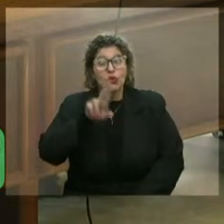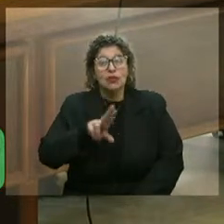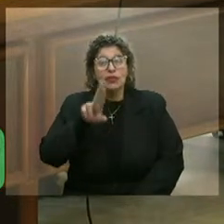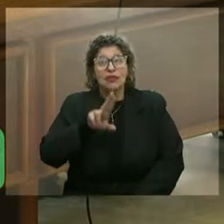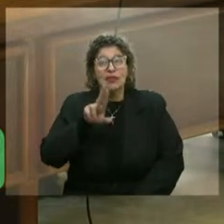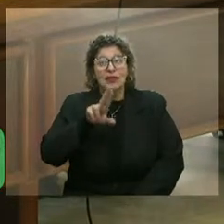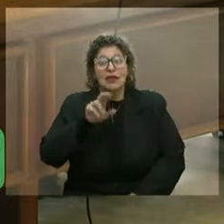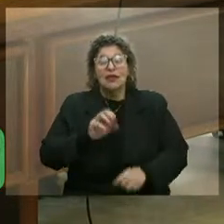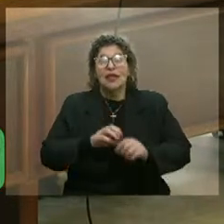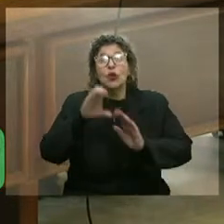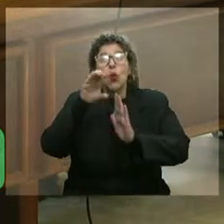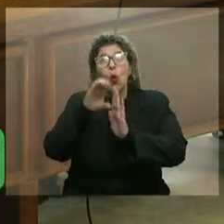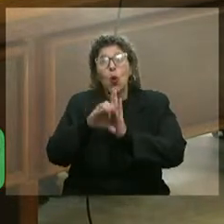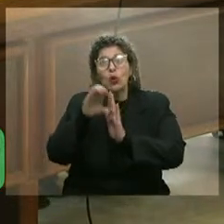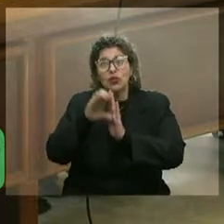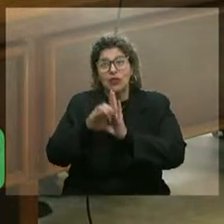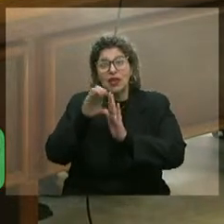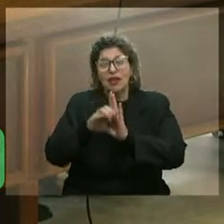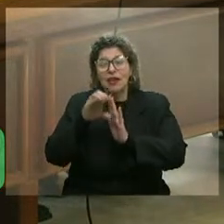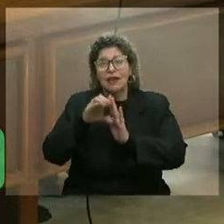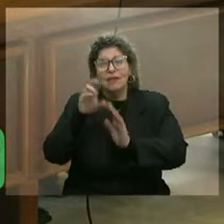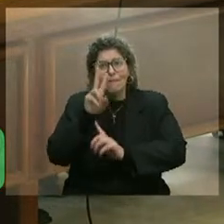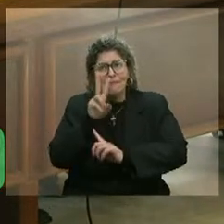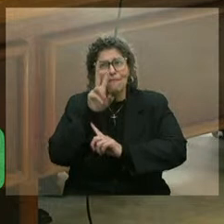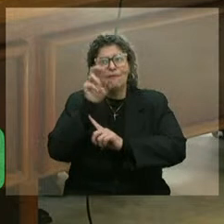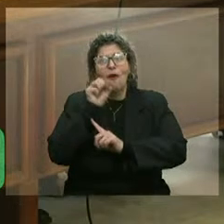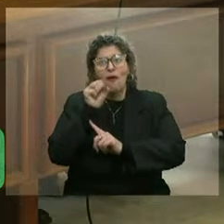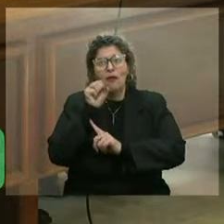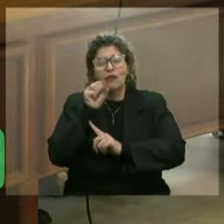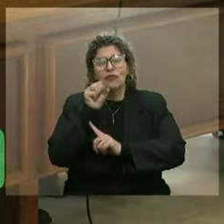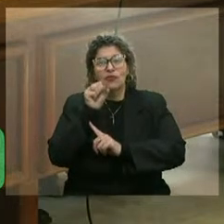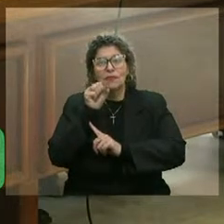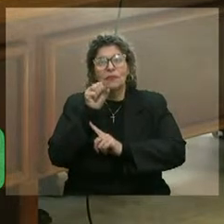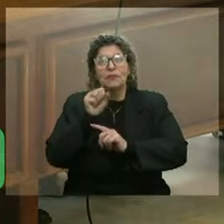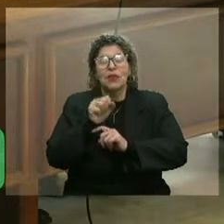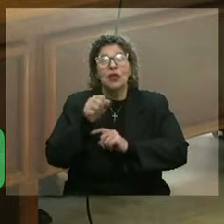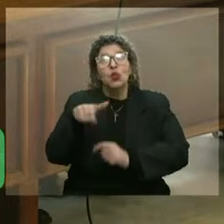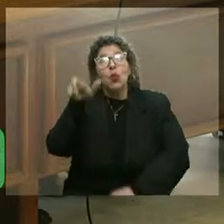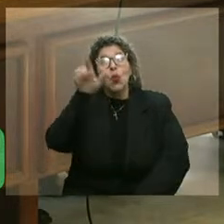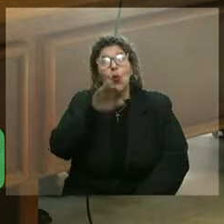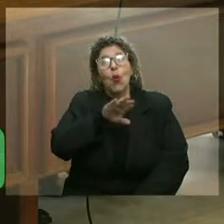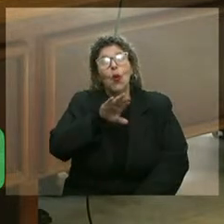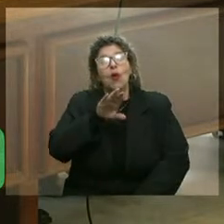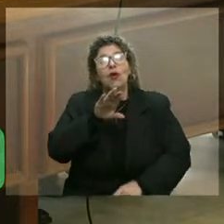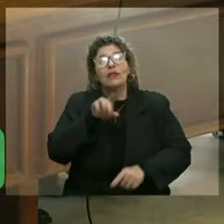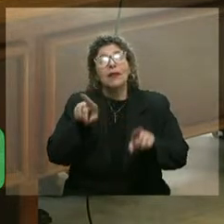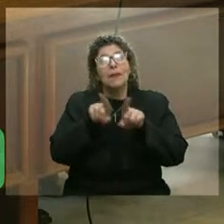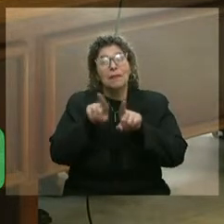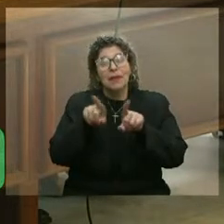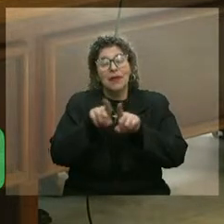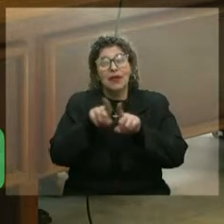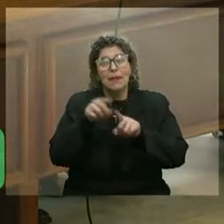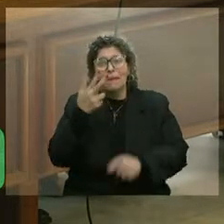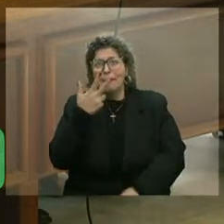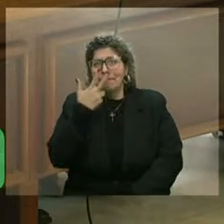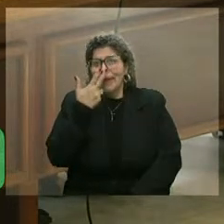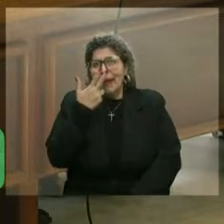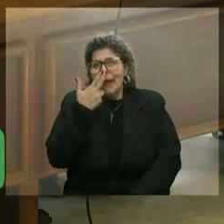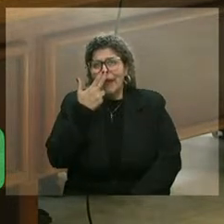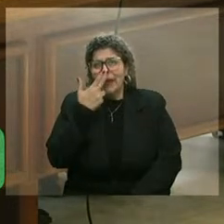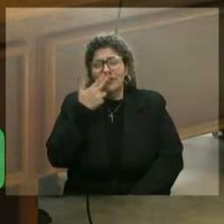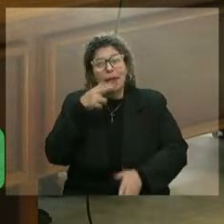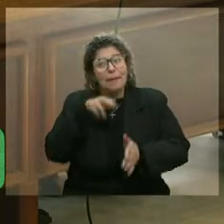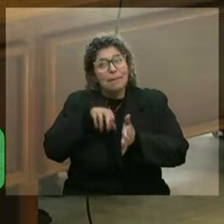esse conceito, né, bastante forte de um lado. E de outro lado, né, nos parece, e isso